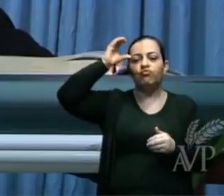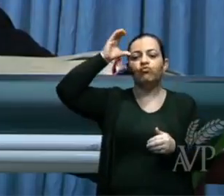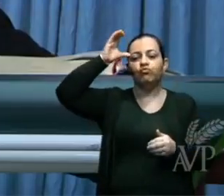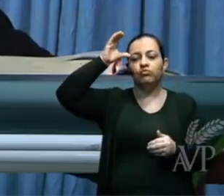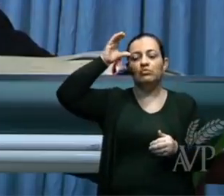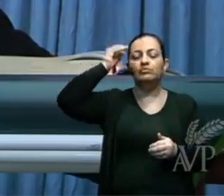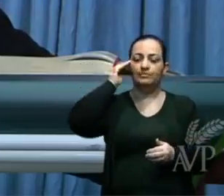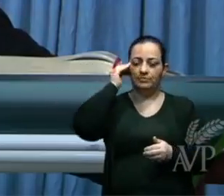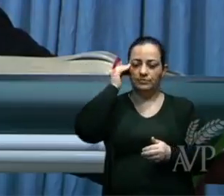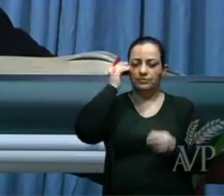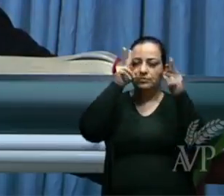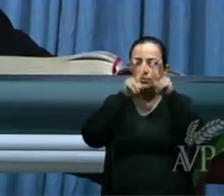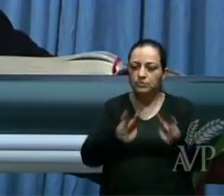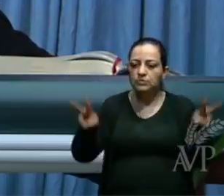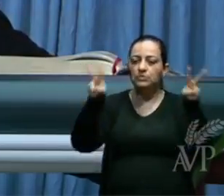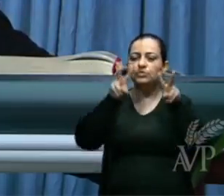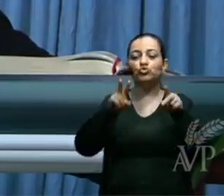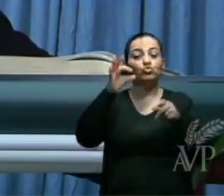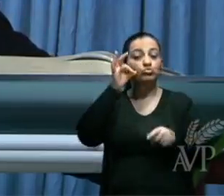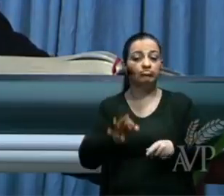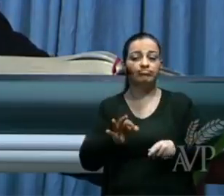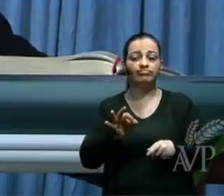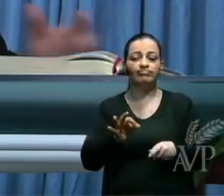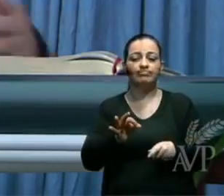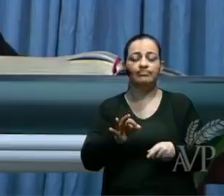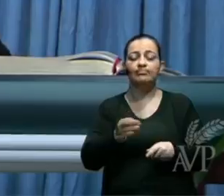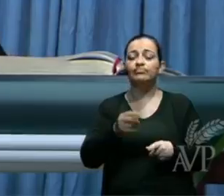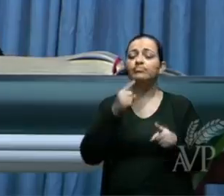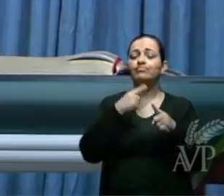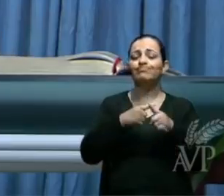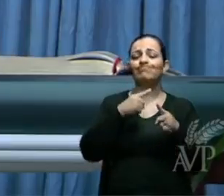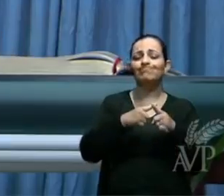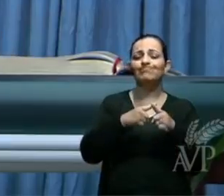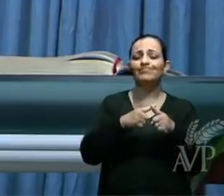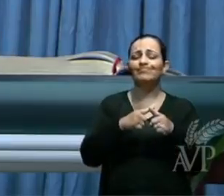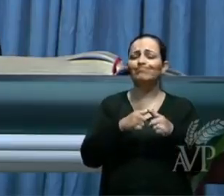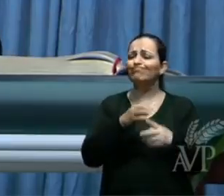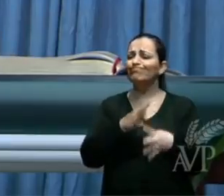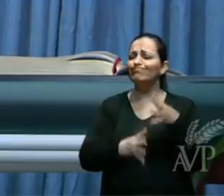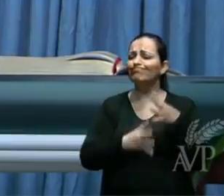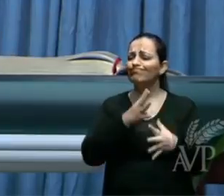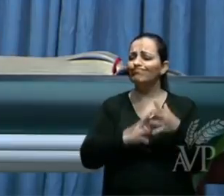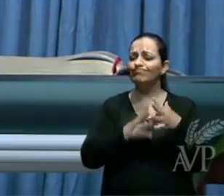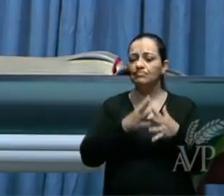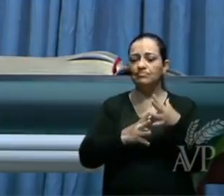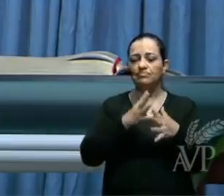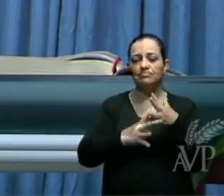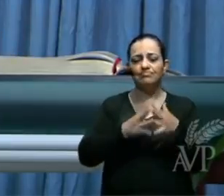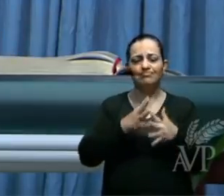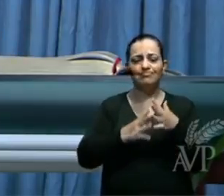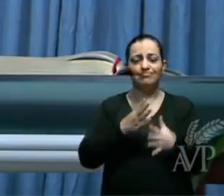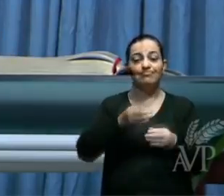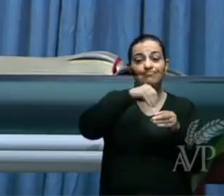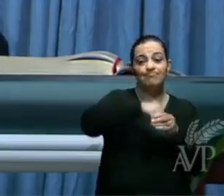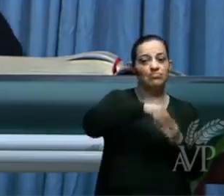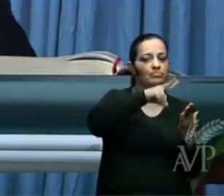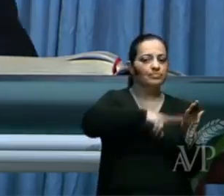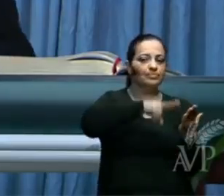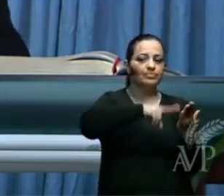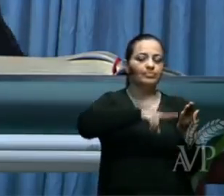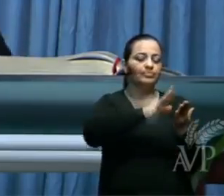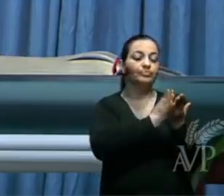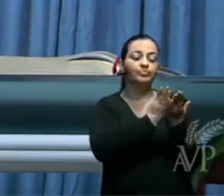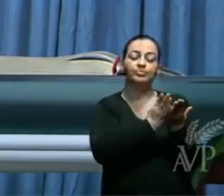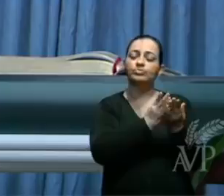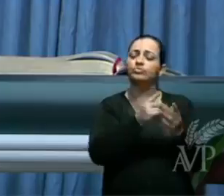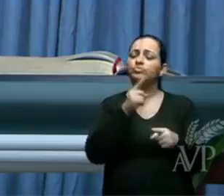entende a visão correta para que não se veja contradições para